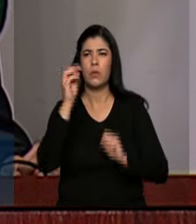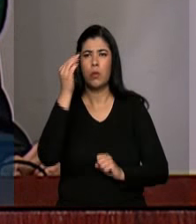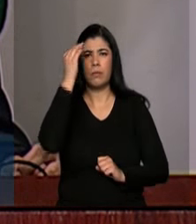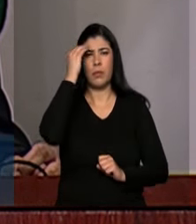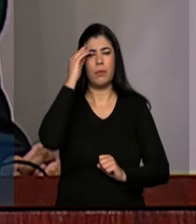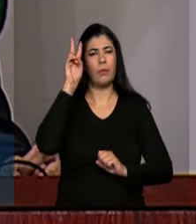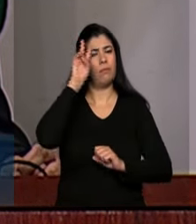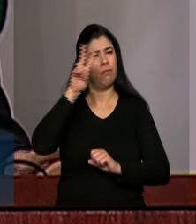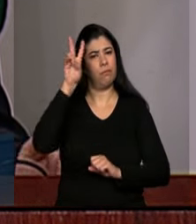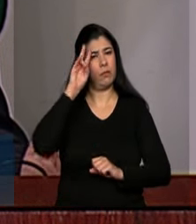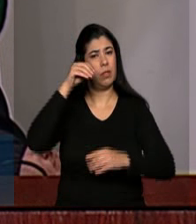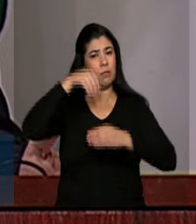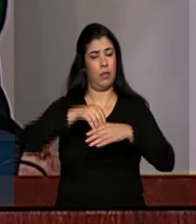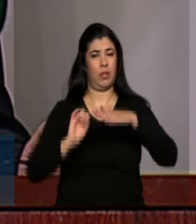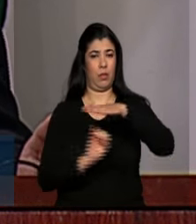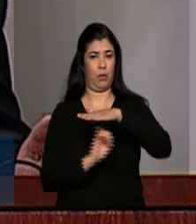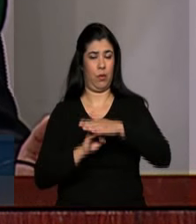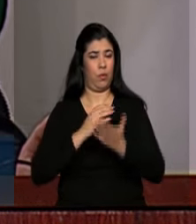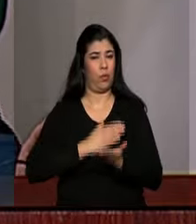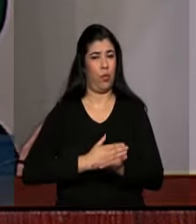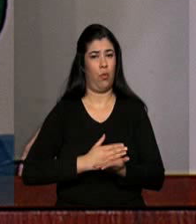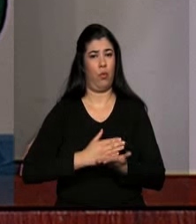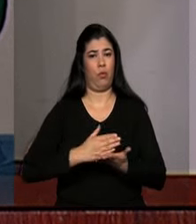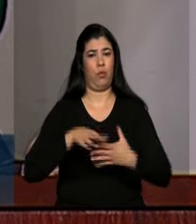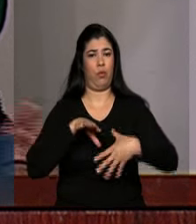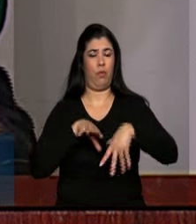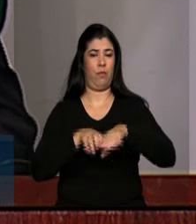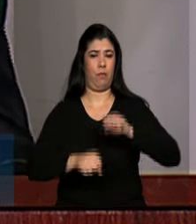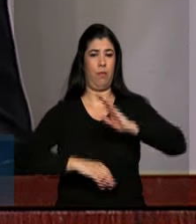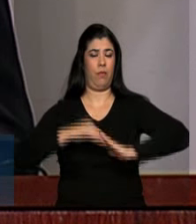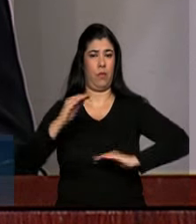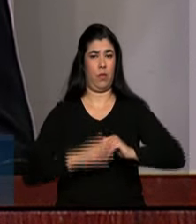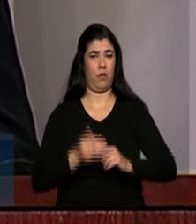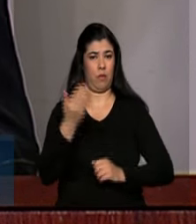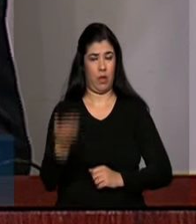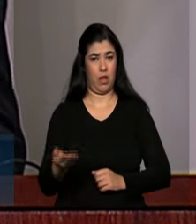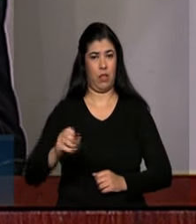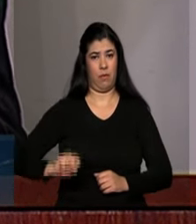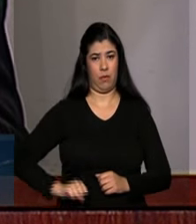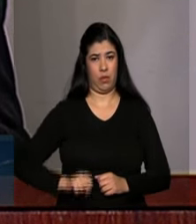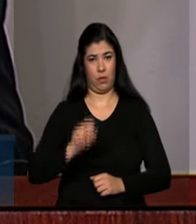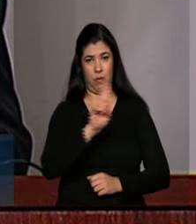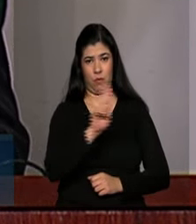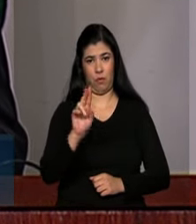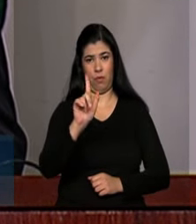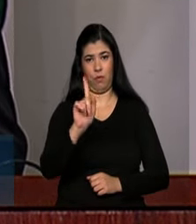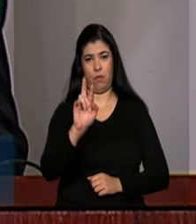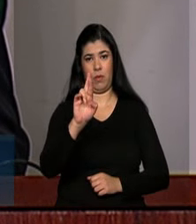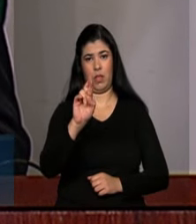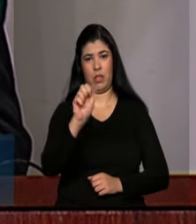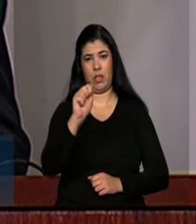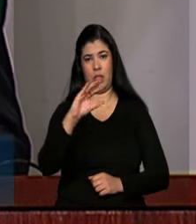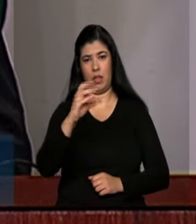institucional. Desde o início de sua carreira, o embaixador Graça Lima tem dado repetidas demonstrações de